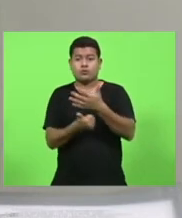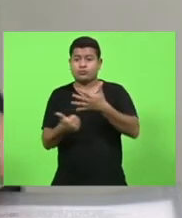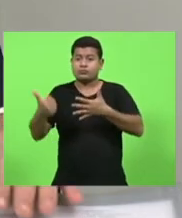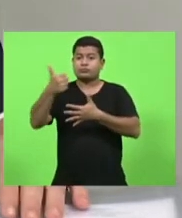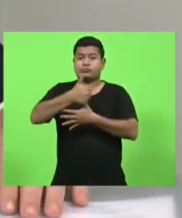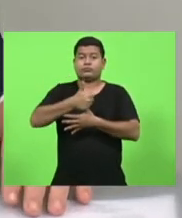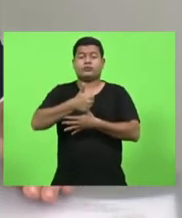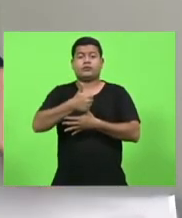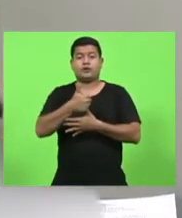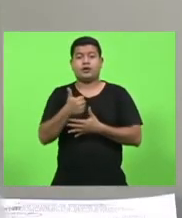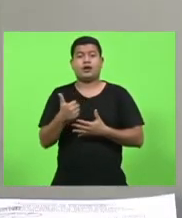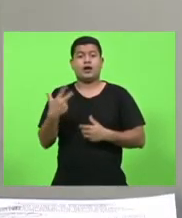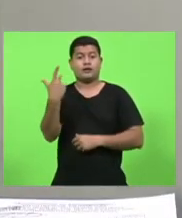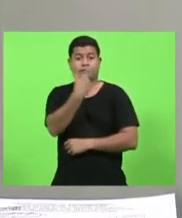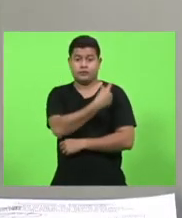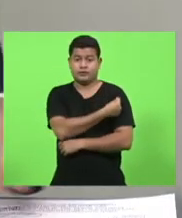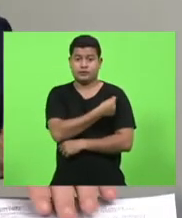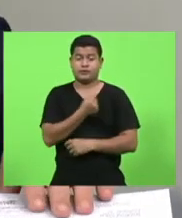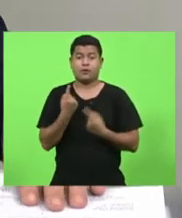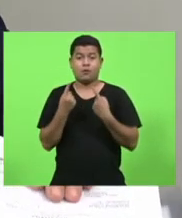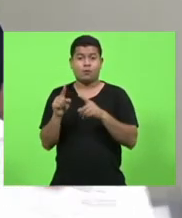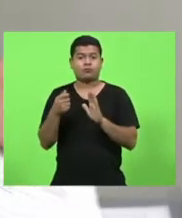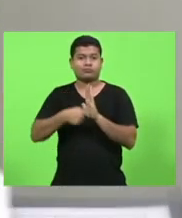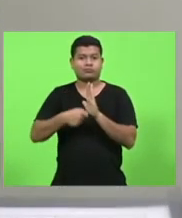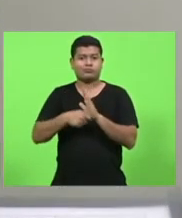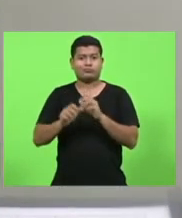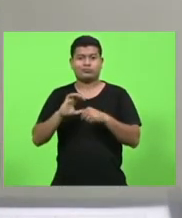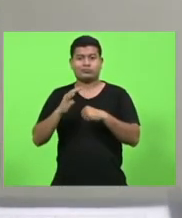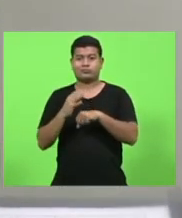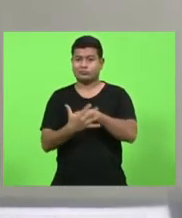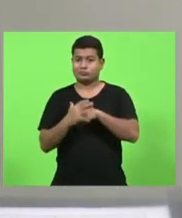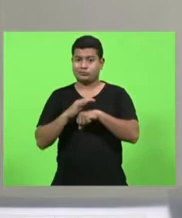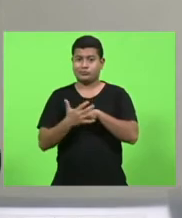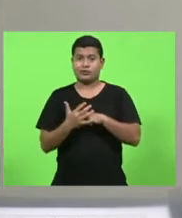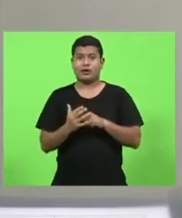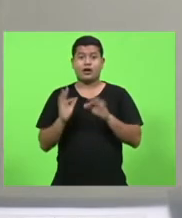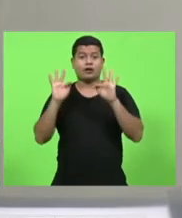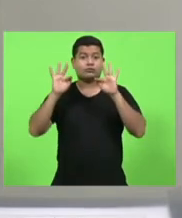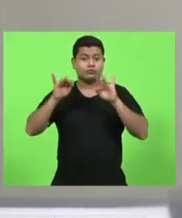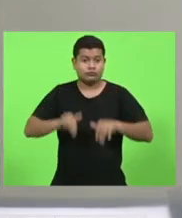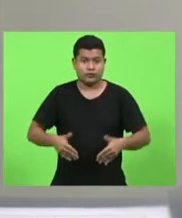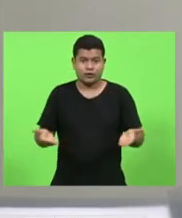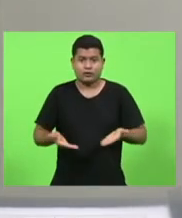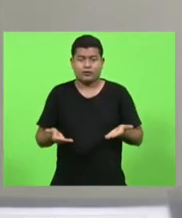contra a Covid-19. Terminando a reunião, tem